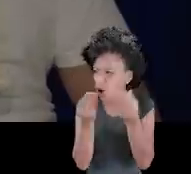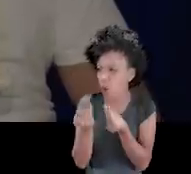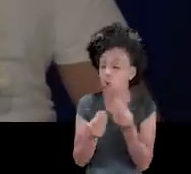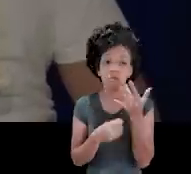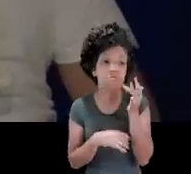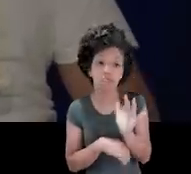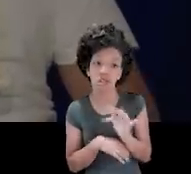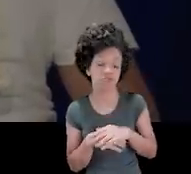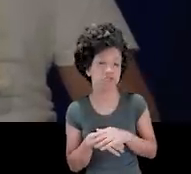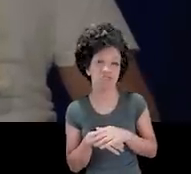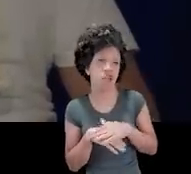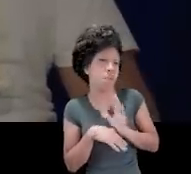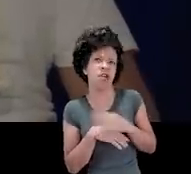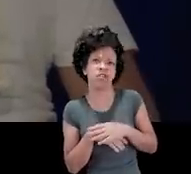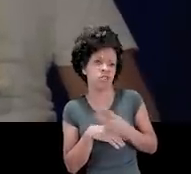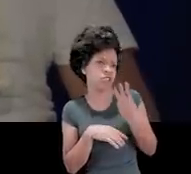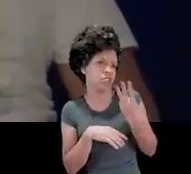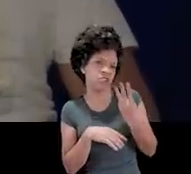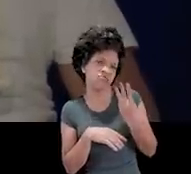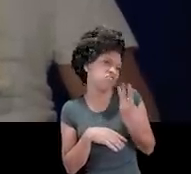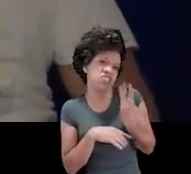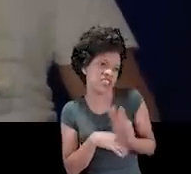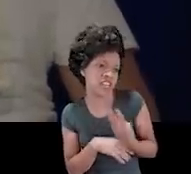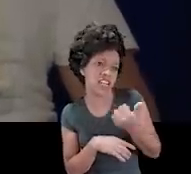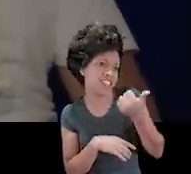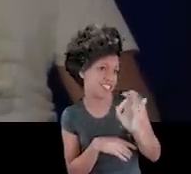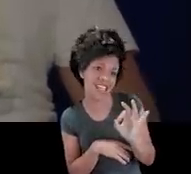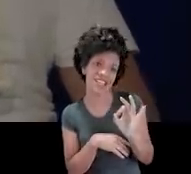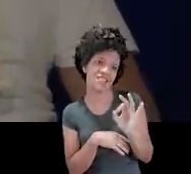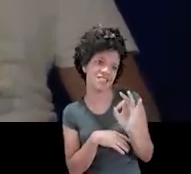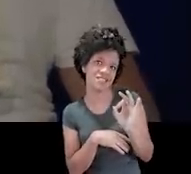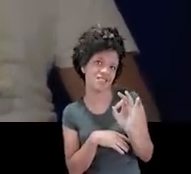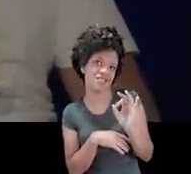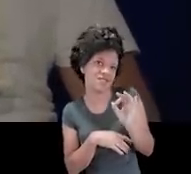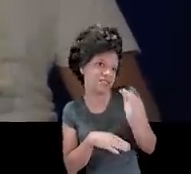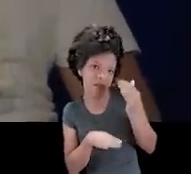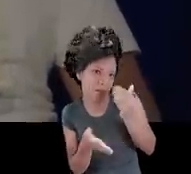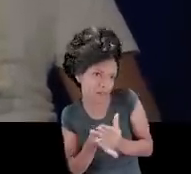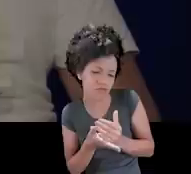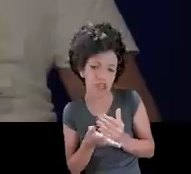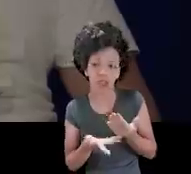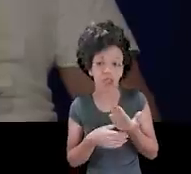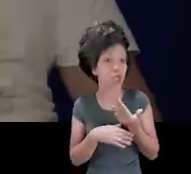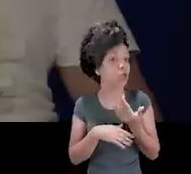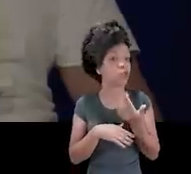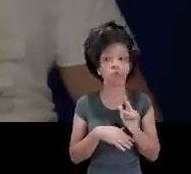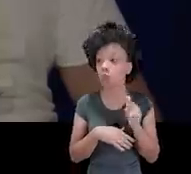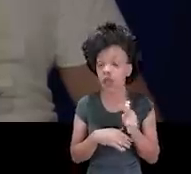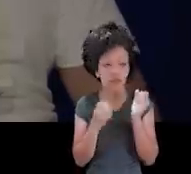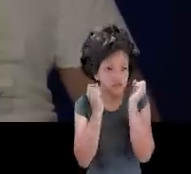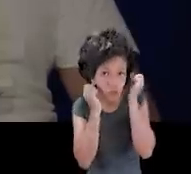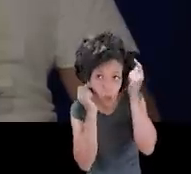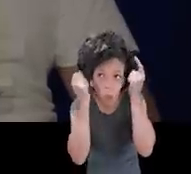Eu não sei. Há mais de 3 décadas e meia que não cresce, não deixo crescer fios de cabelo